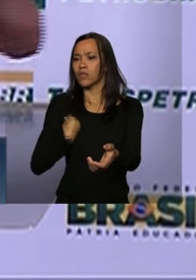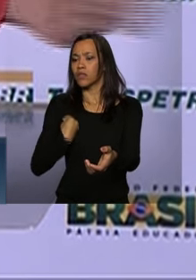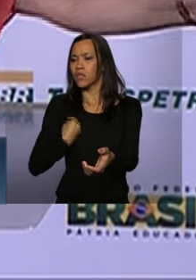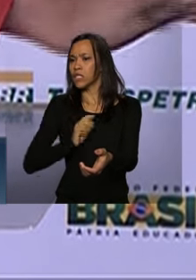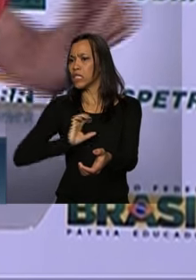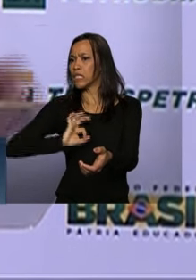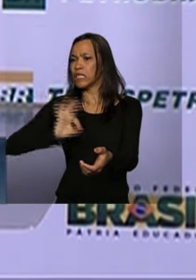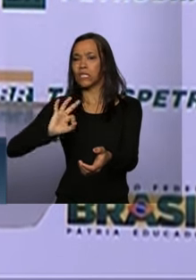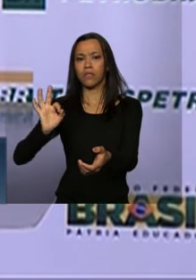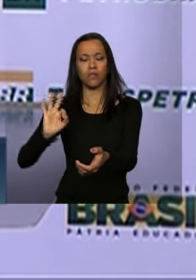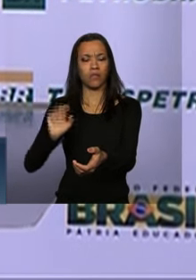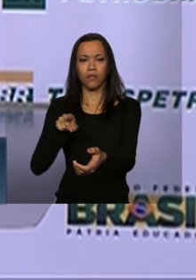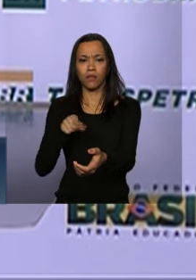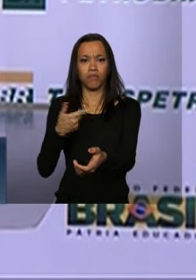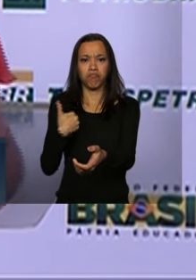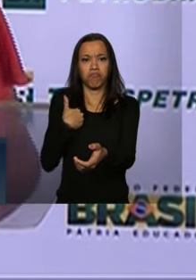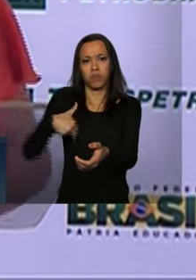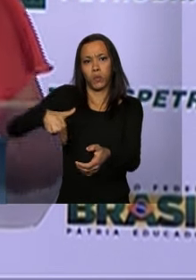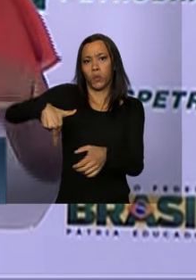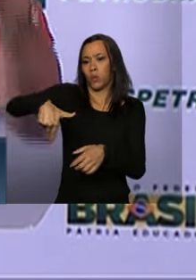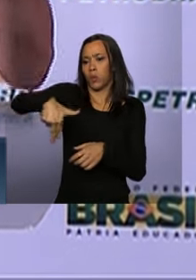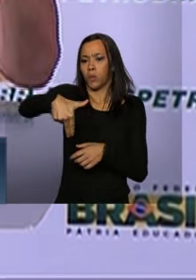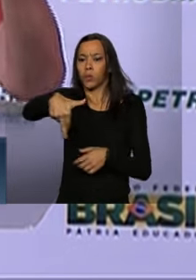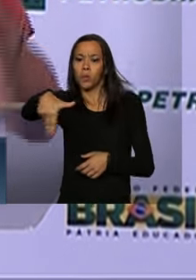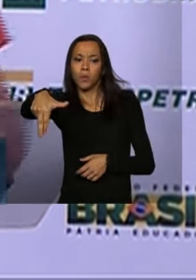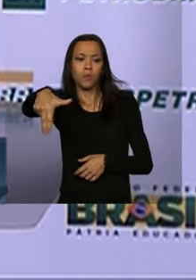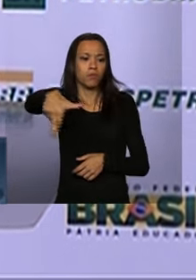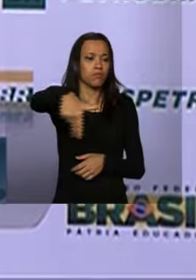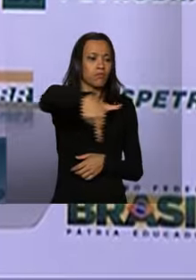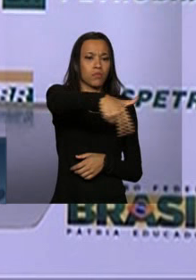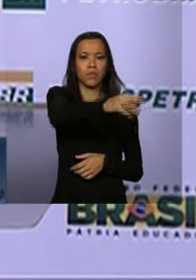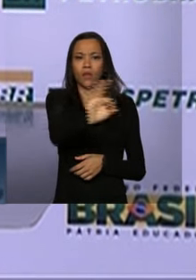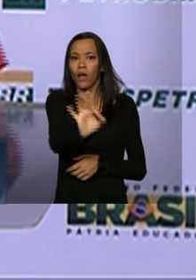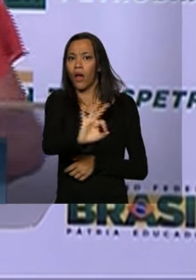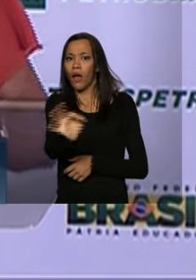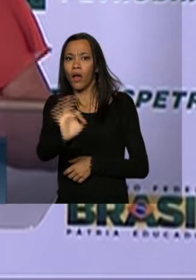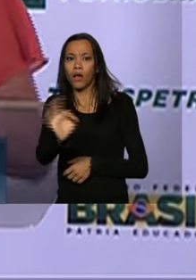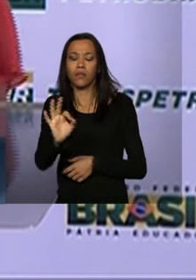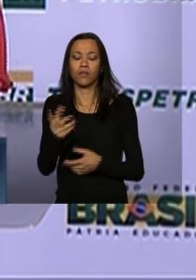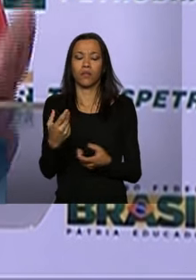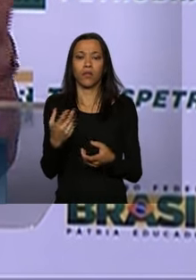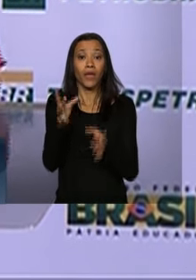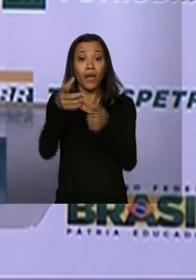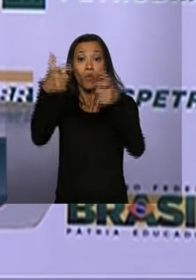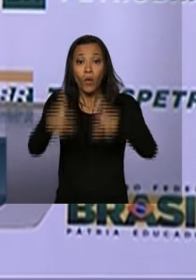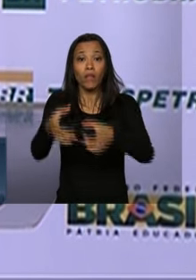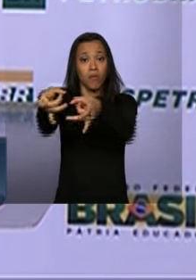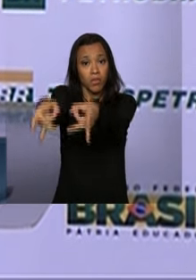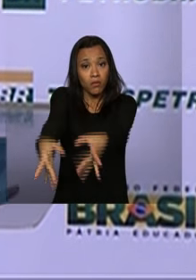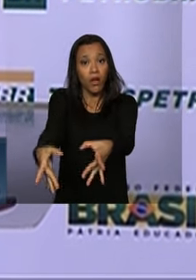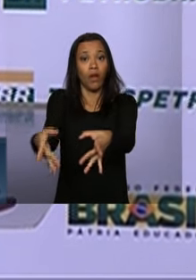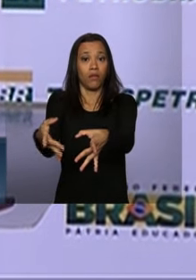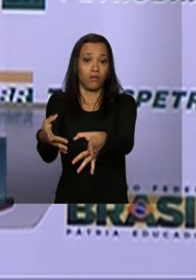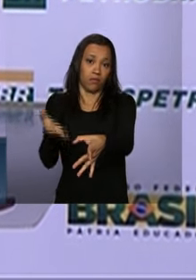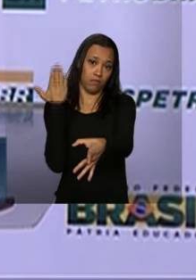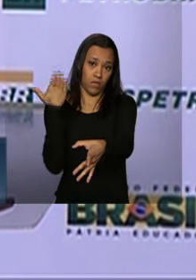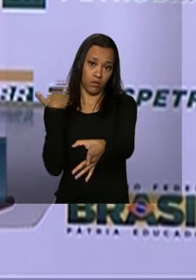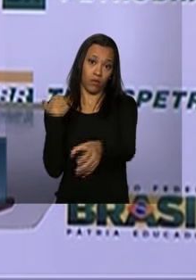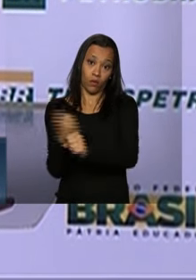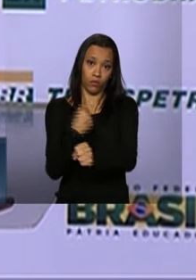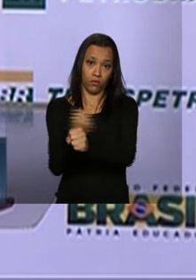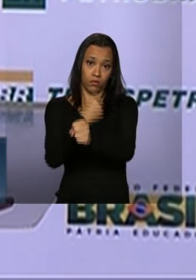ninguém passava pelos canteiros, pelas áreas dos estaleiros.